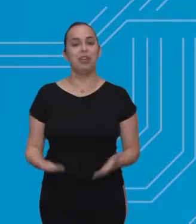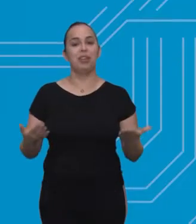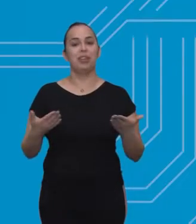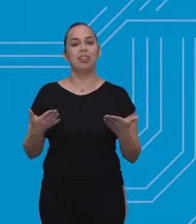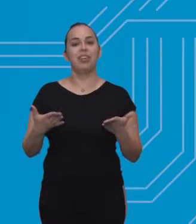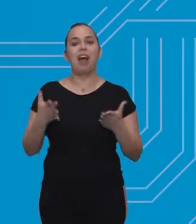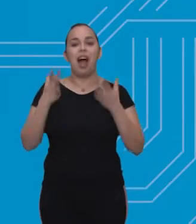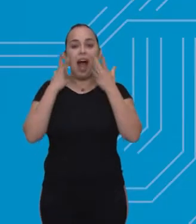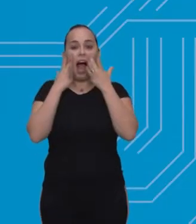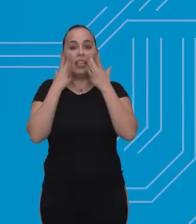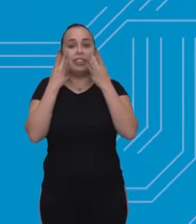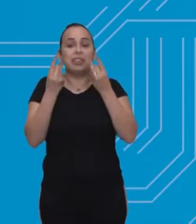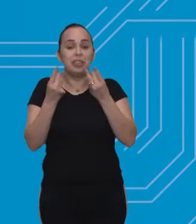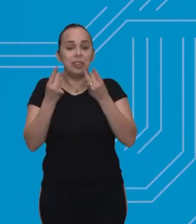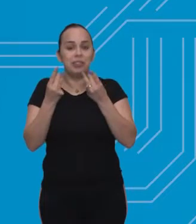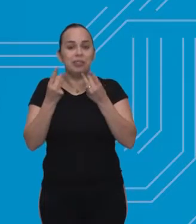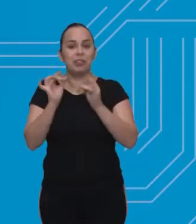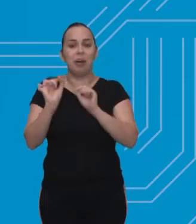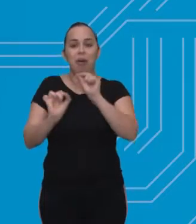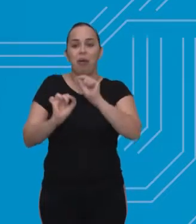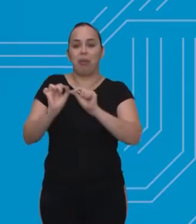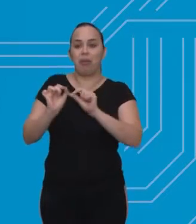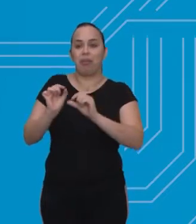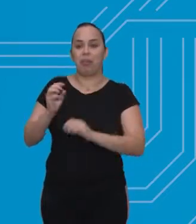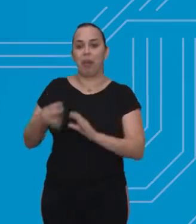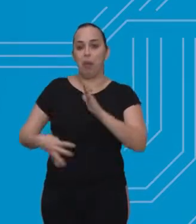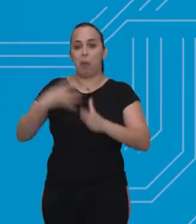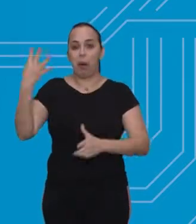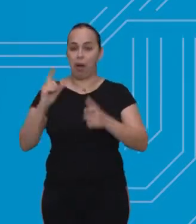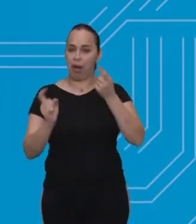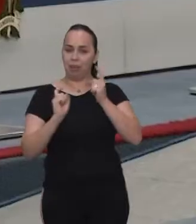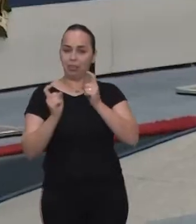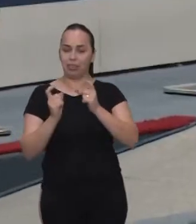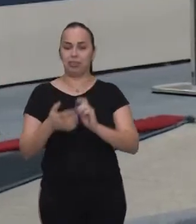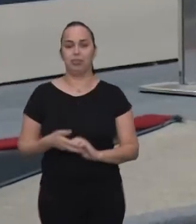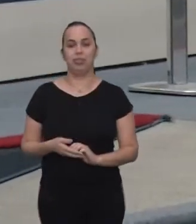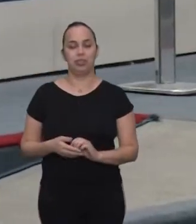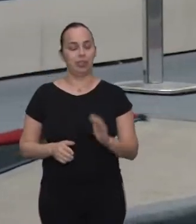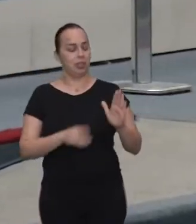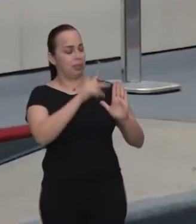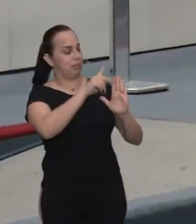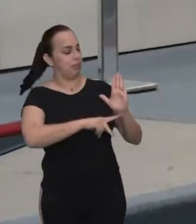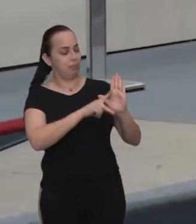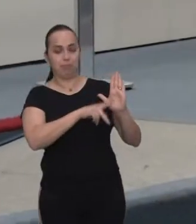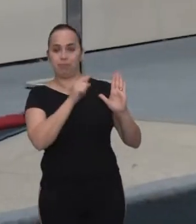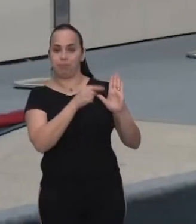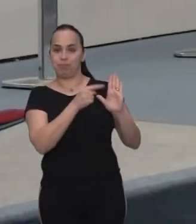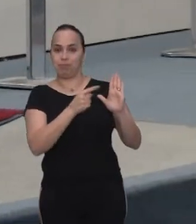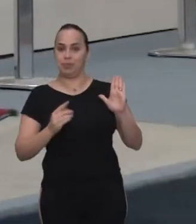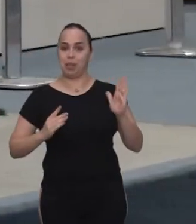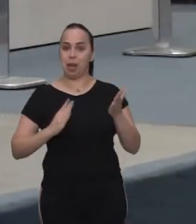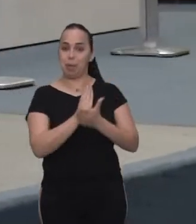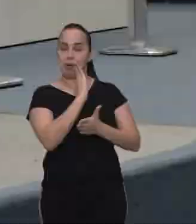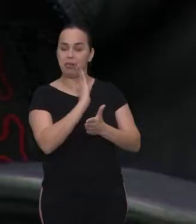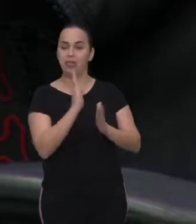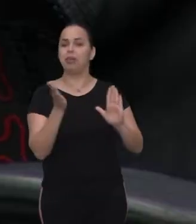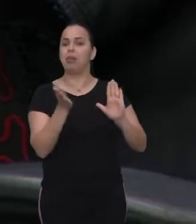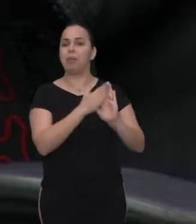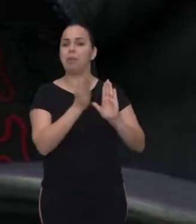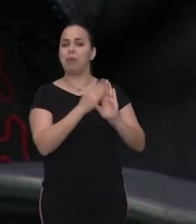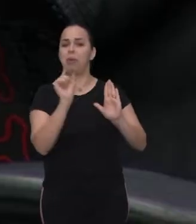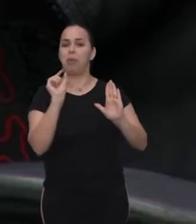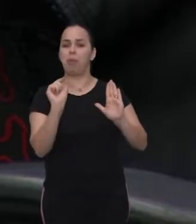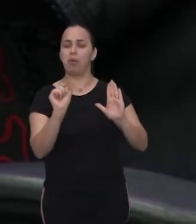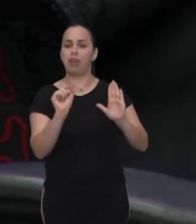lá e confira agora os destaques da última sessão a quarta do ano entre os projetos aprovados na quarta sessão do ano